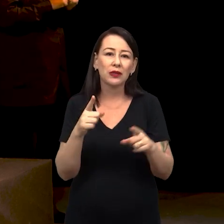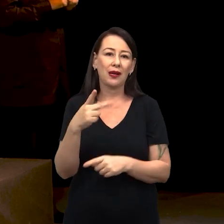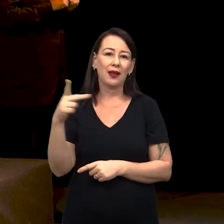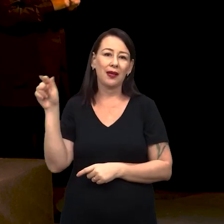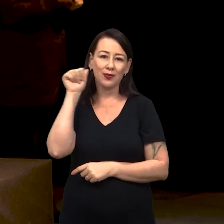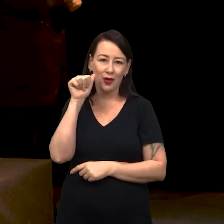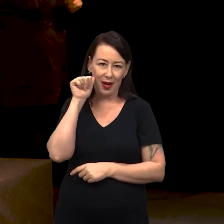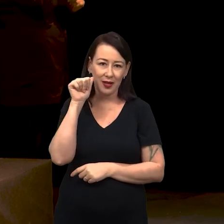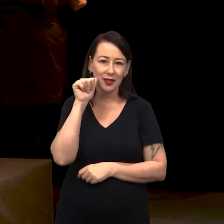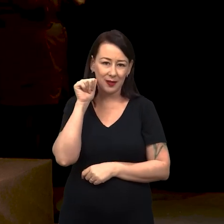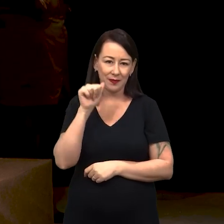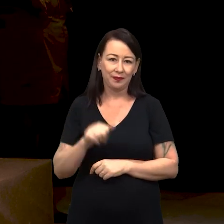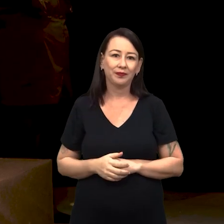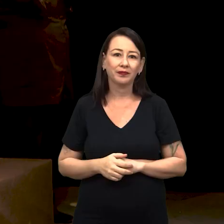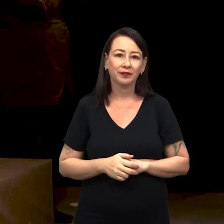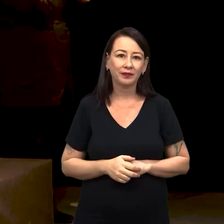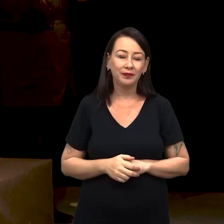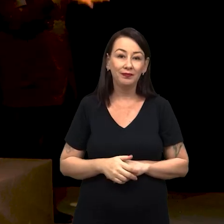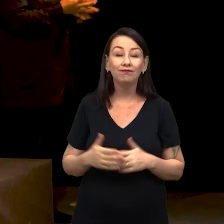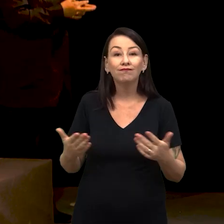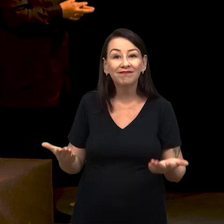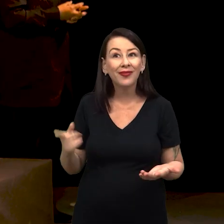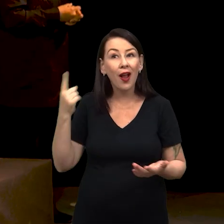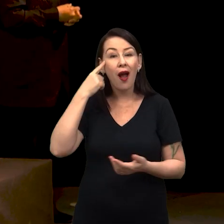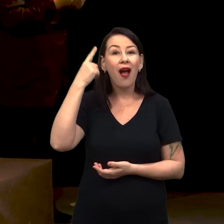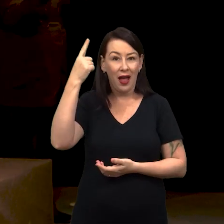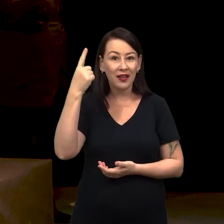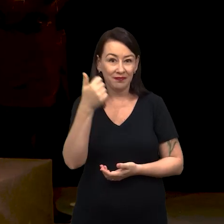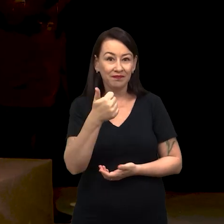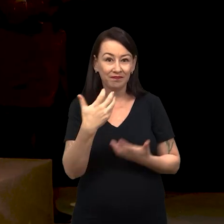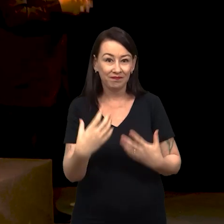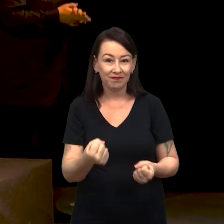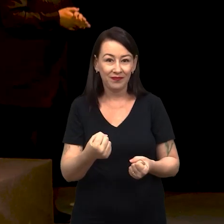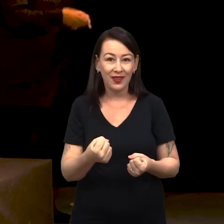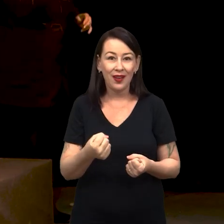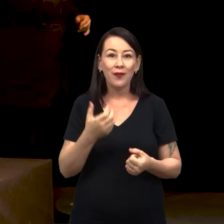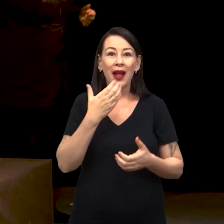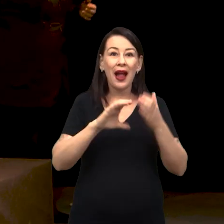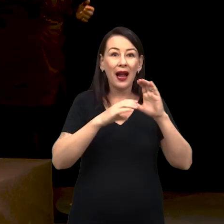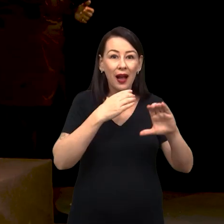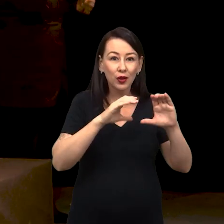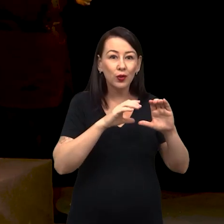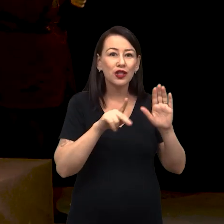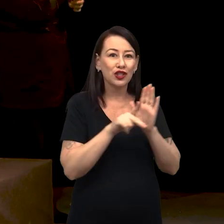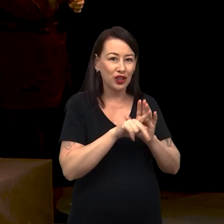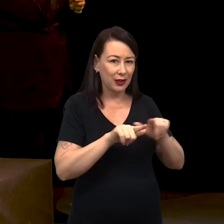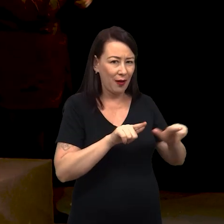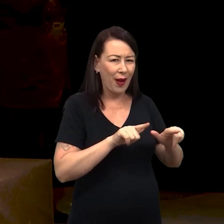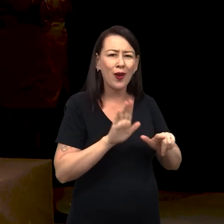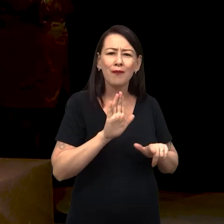das cantigas que elas trouxeram. E aí eu falei, gente, vamos cantar cantos de trabalho sem